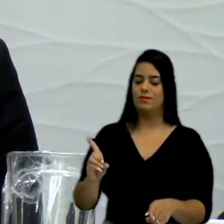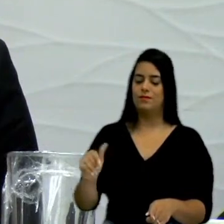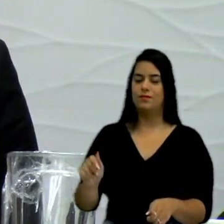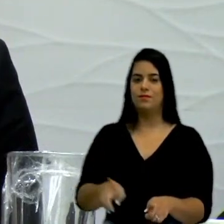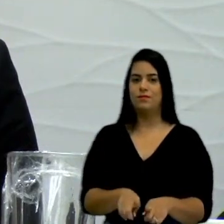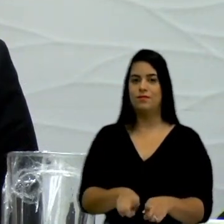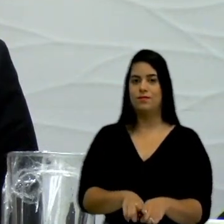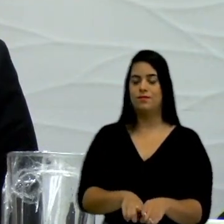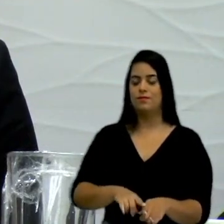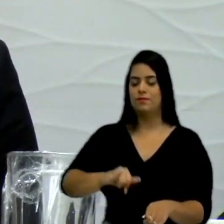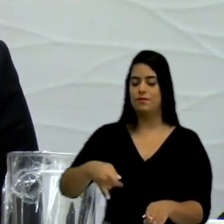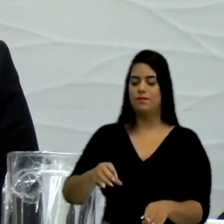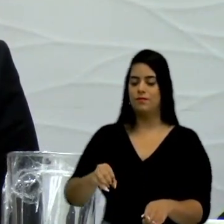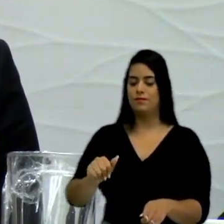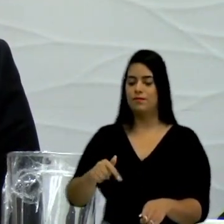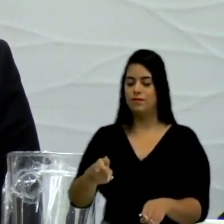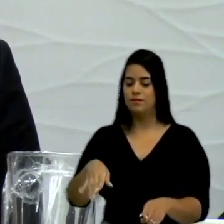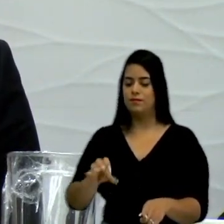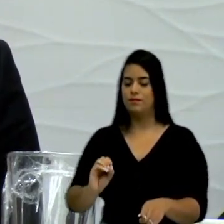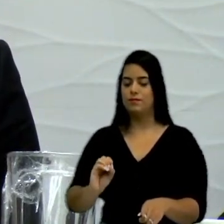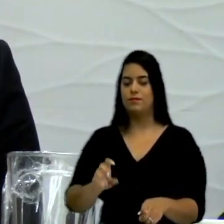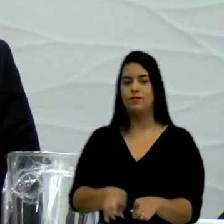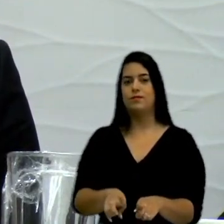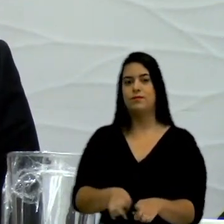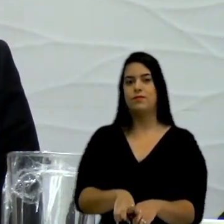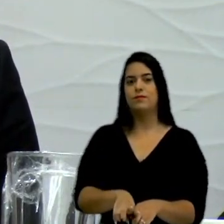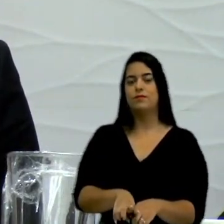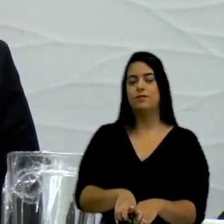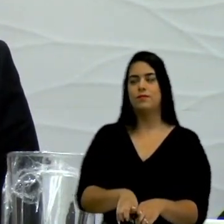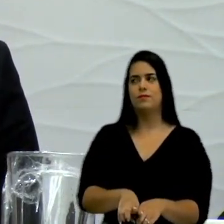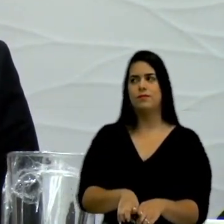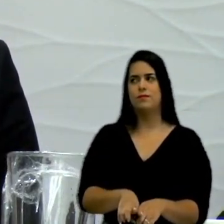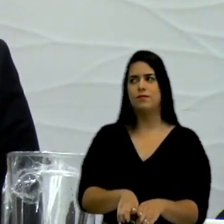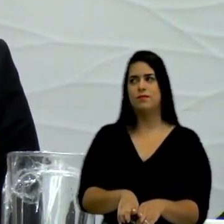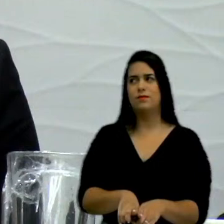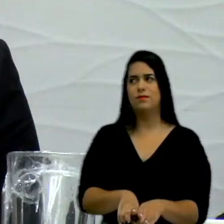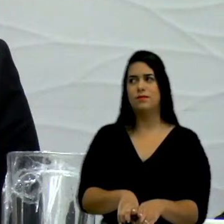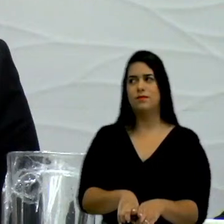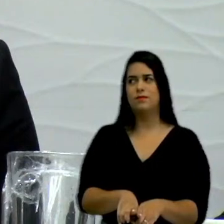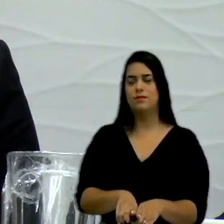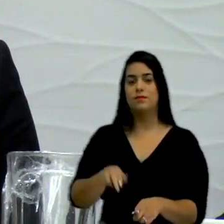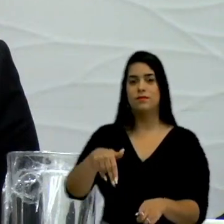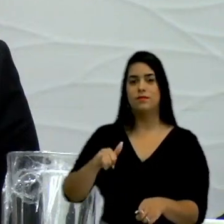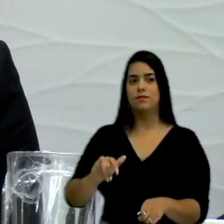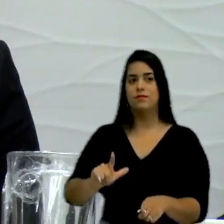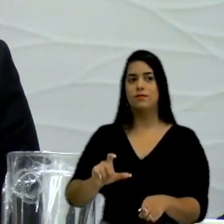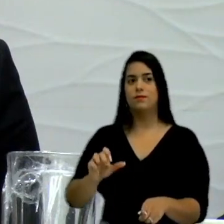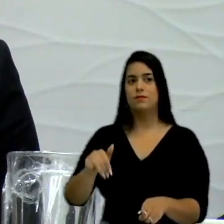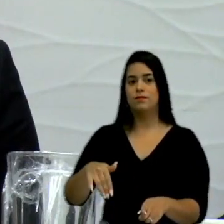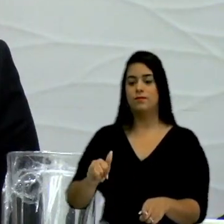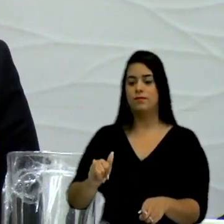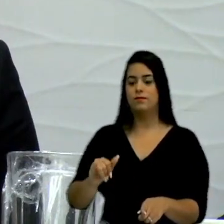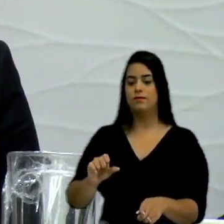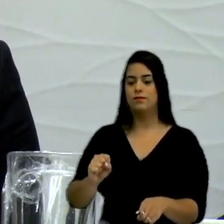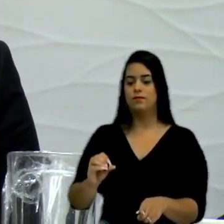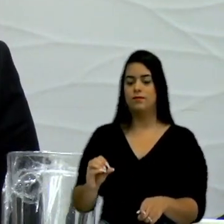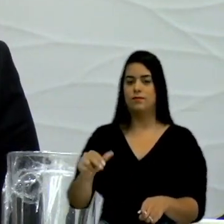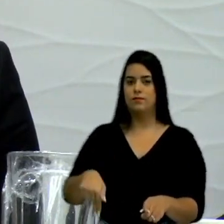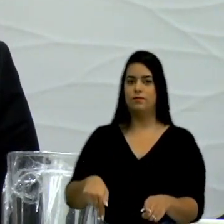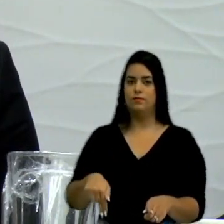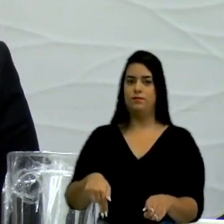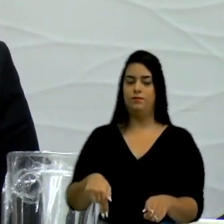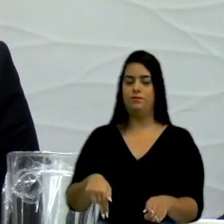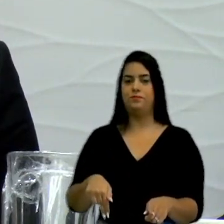Lucas Martins Vasconcelos, a minha amiga Iraceli Siqueira, a Nilmerson Farias, nosso jornalista